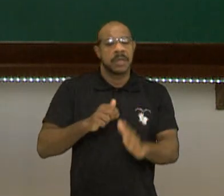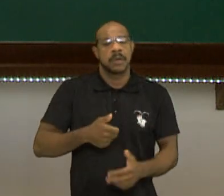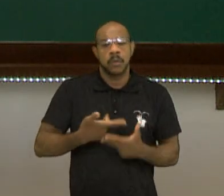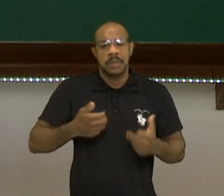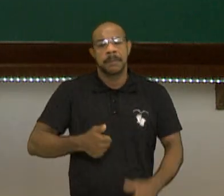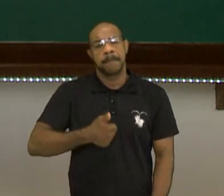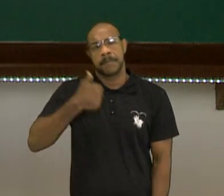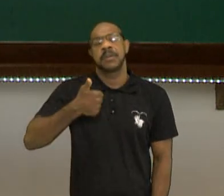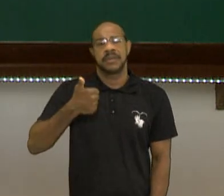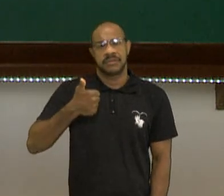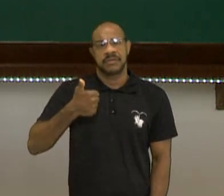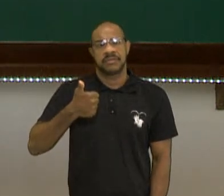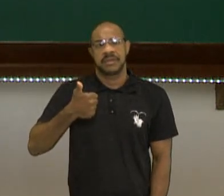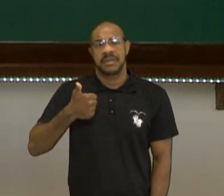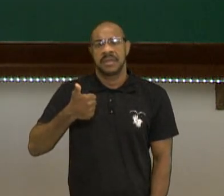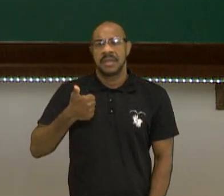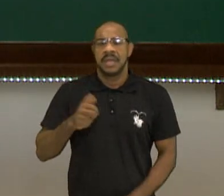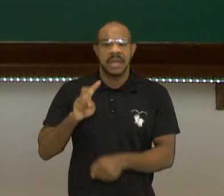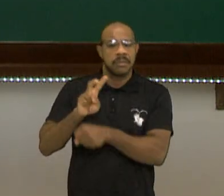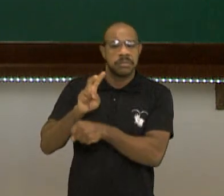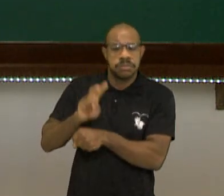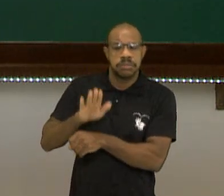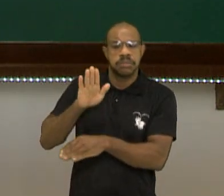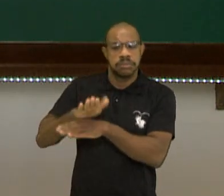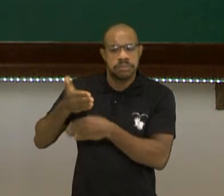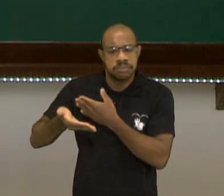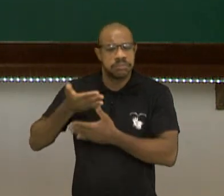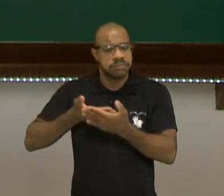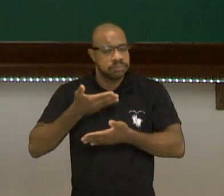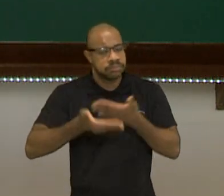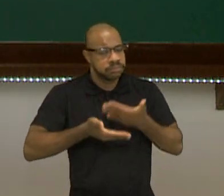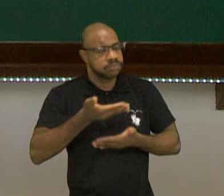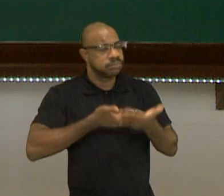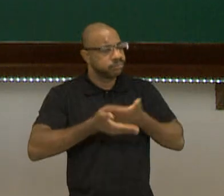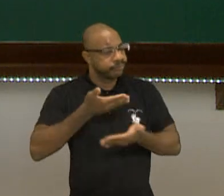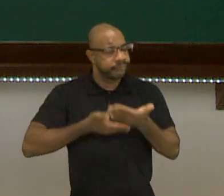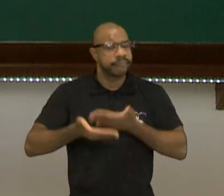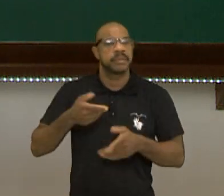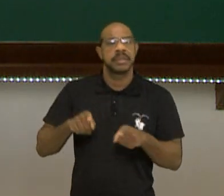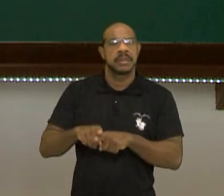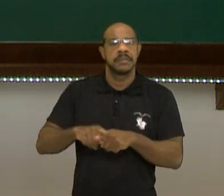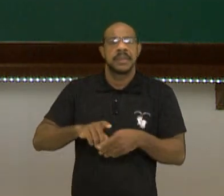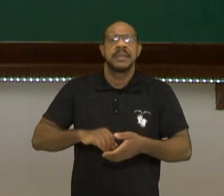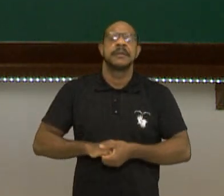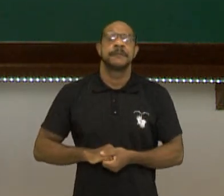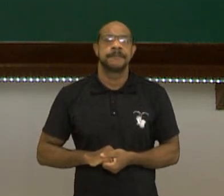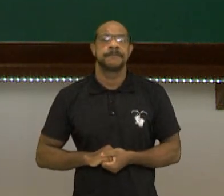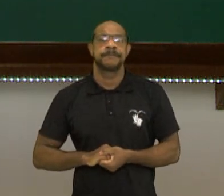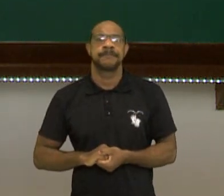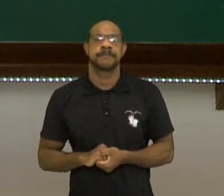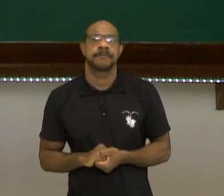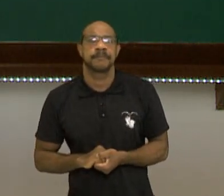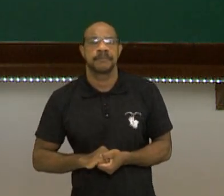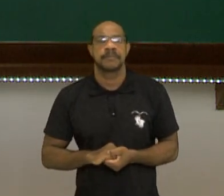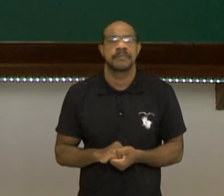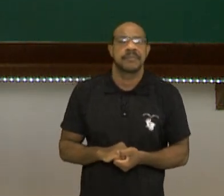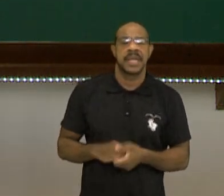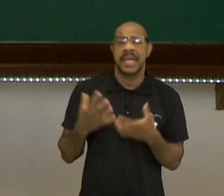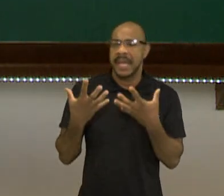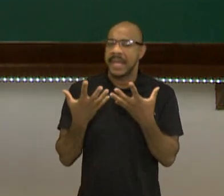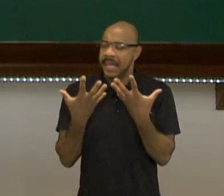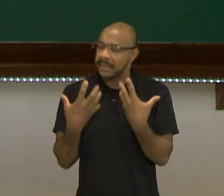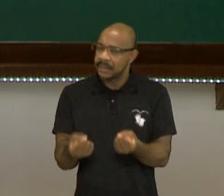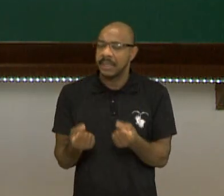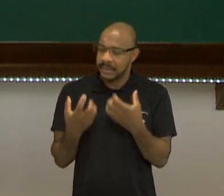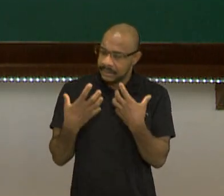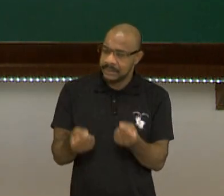traço que agregador, acolhedor, né, lidar com essas diversidades, com essa alteridade, né, com essa questão de se